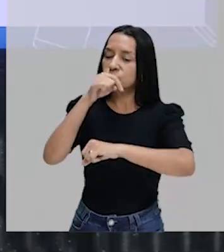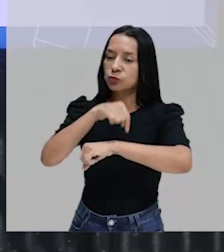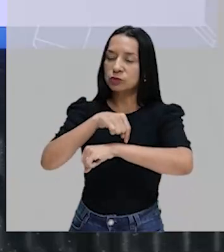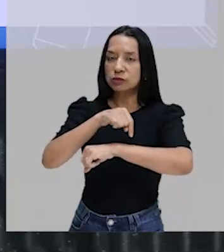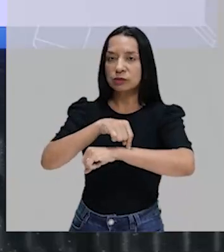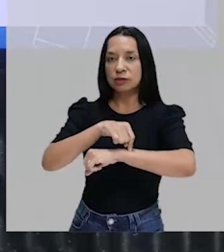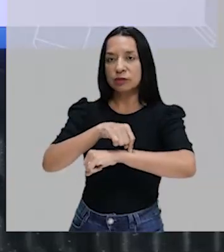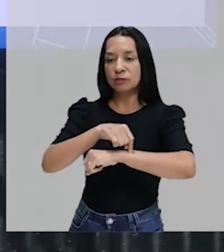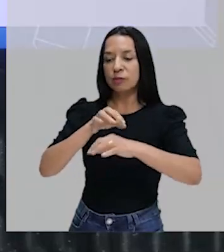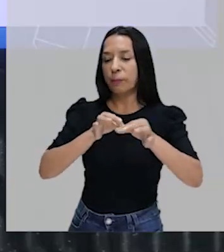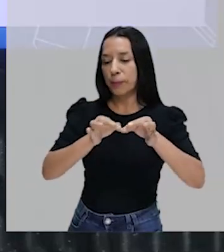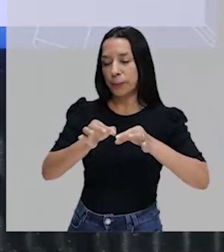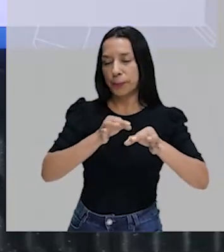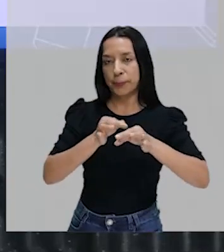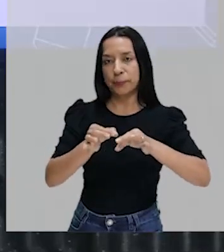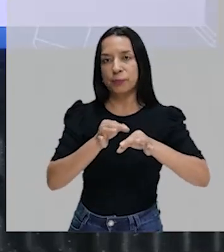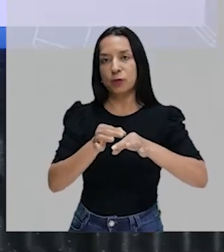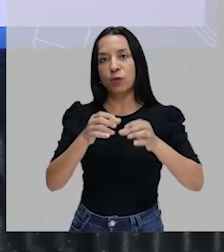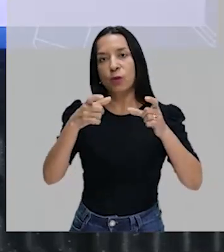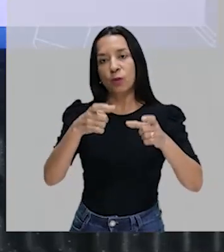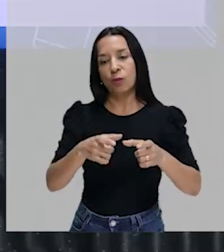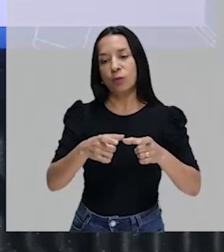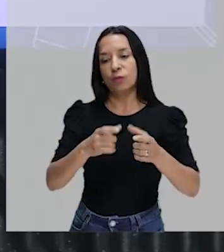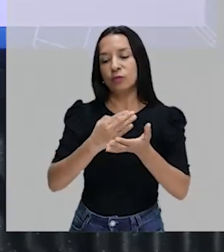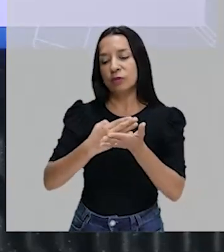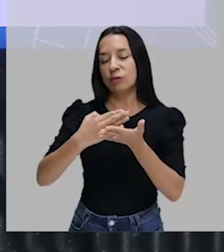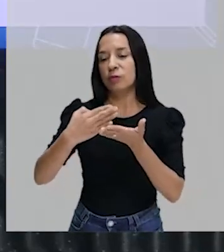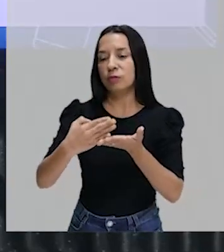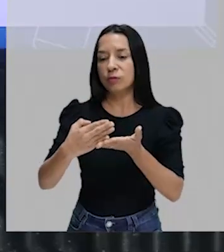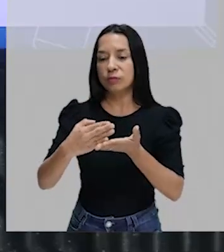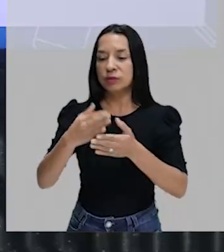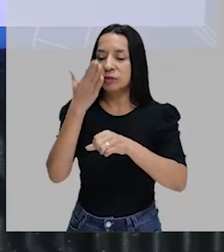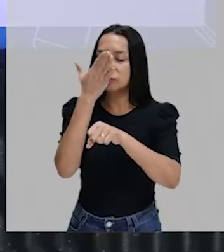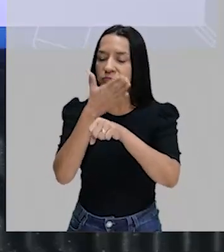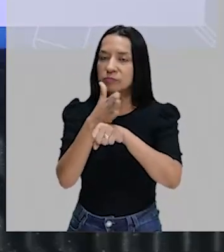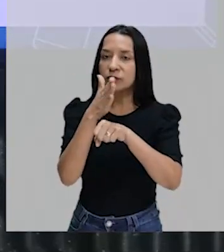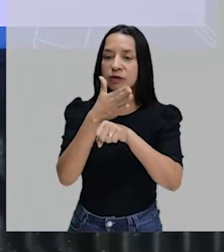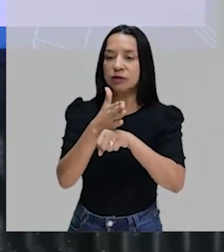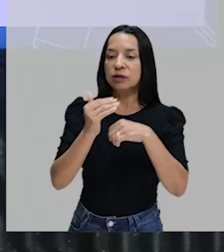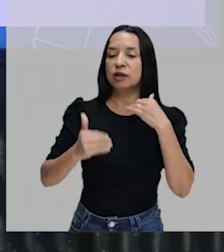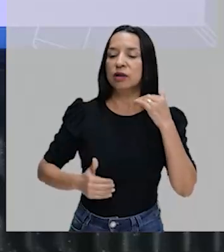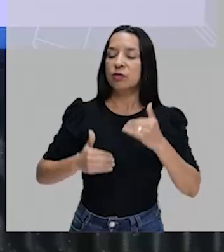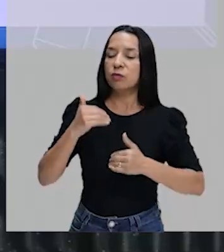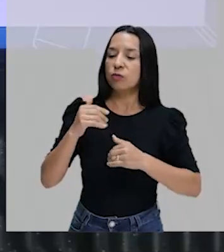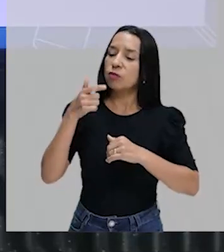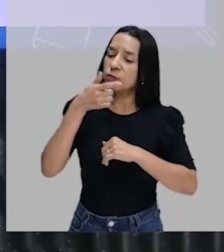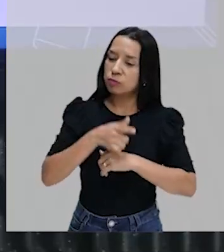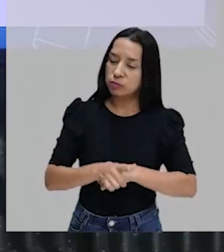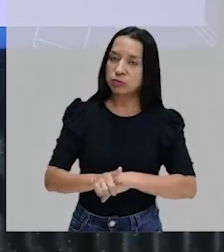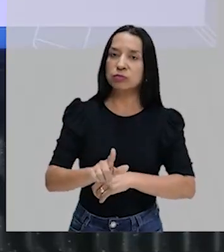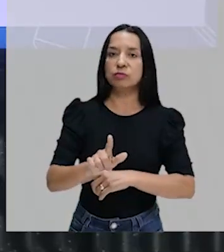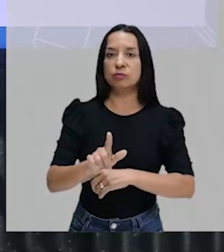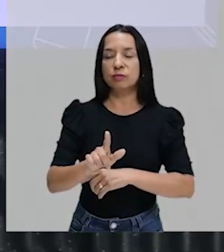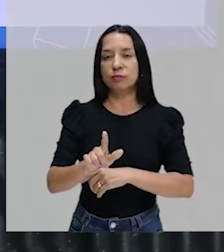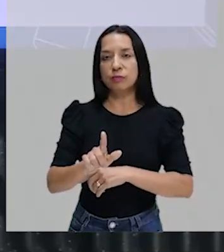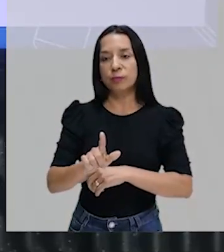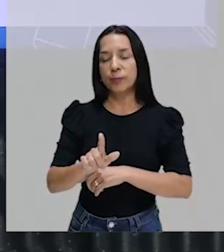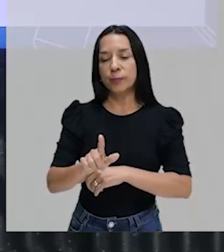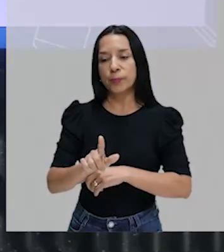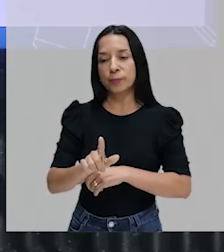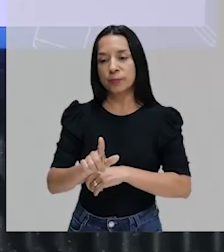aqui preparatório. É onde ele vai começar a treinar o seu corpo mais uma vez